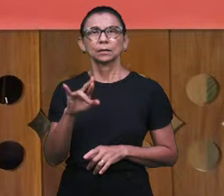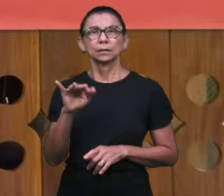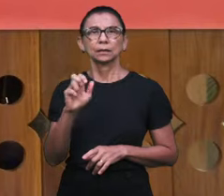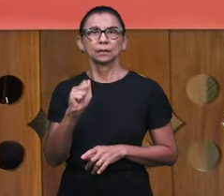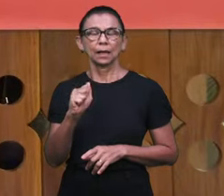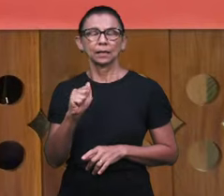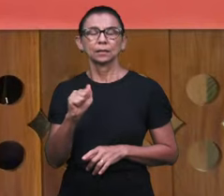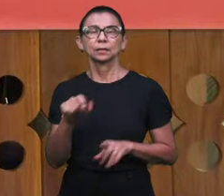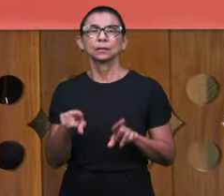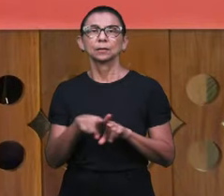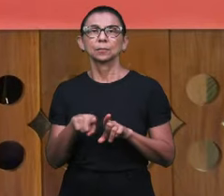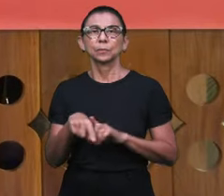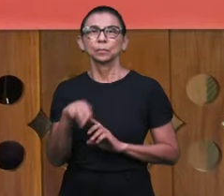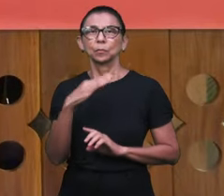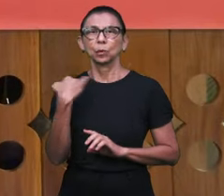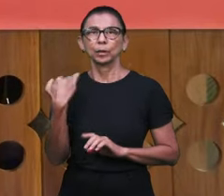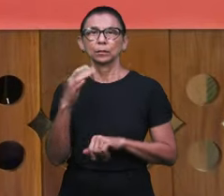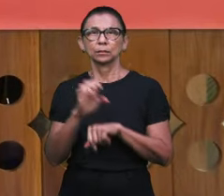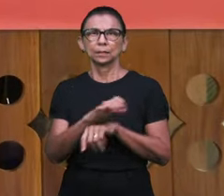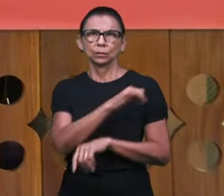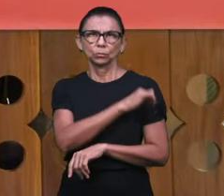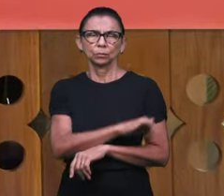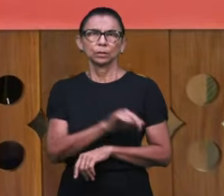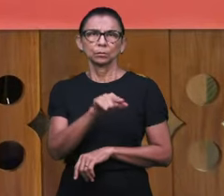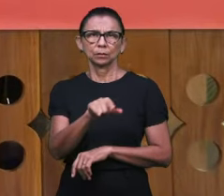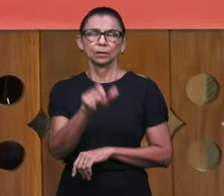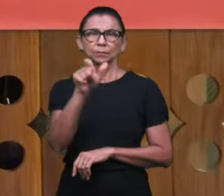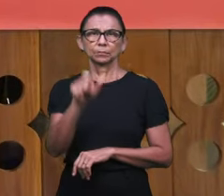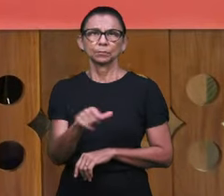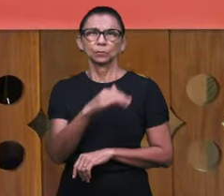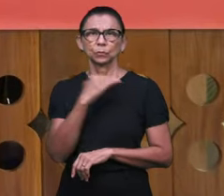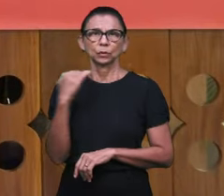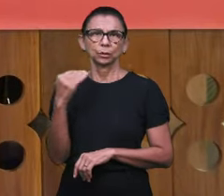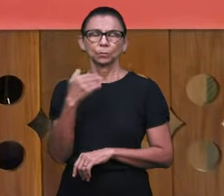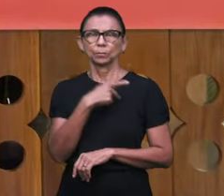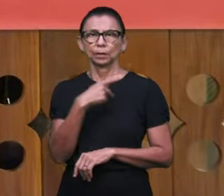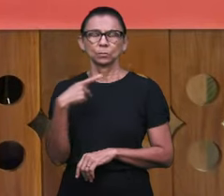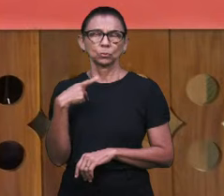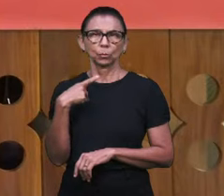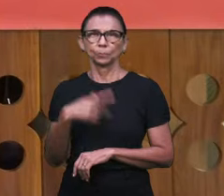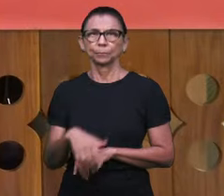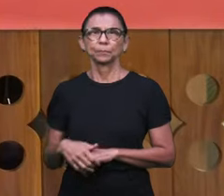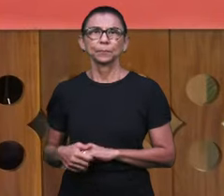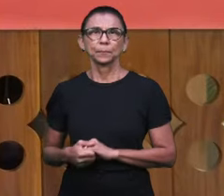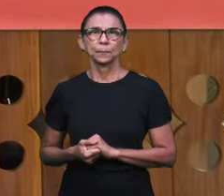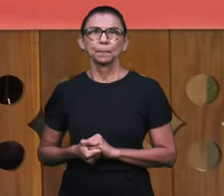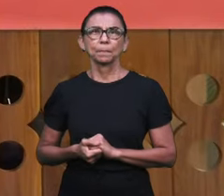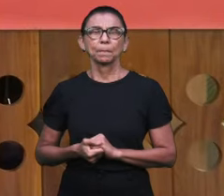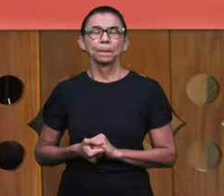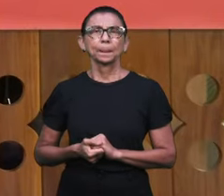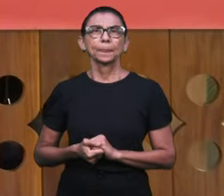nossa mensagem. Nós vamos encerrar a transmissão agora via satélite. Os pastores vão fazer o